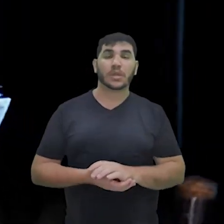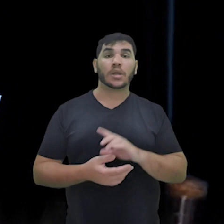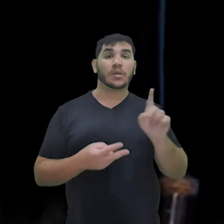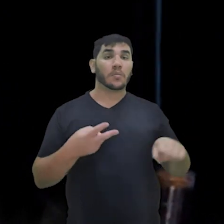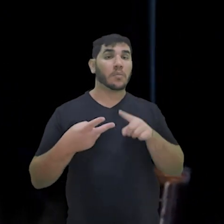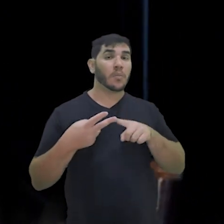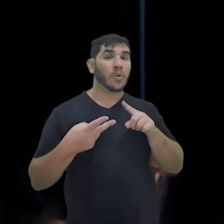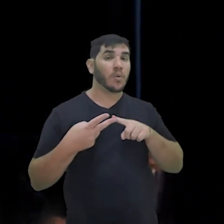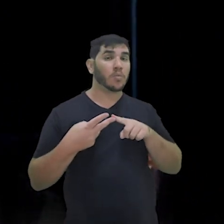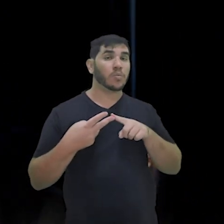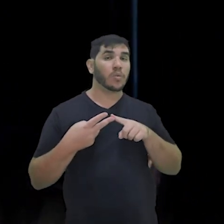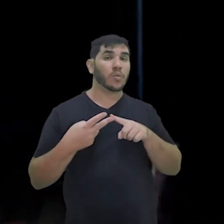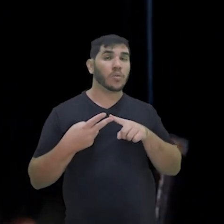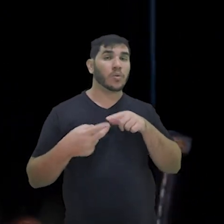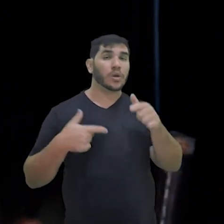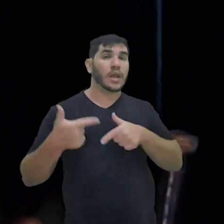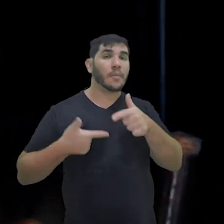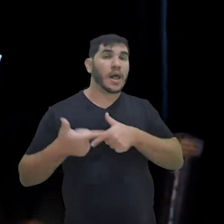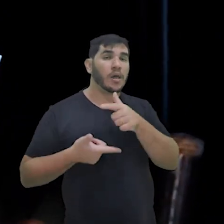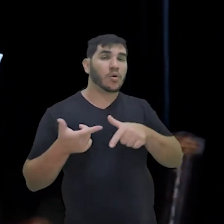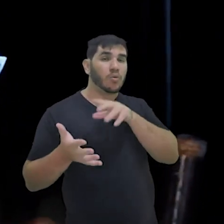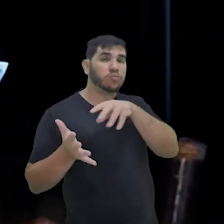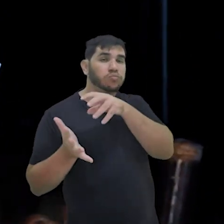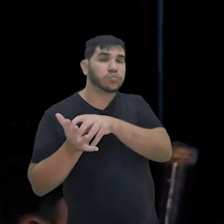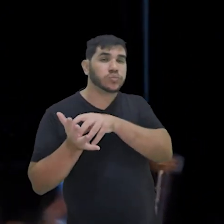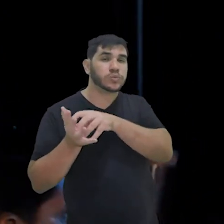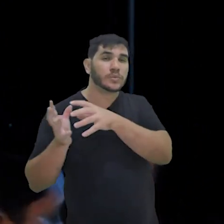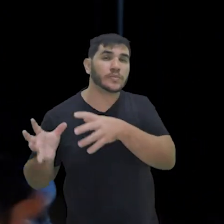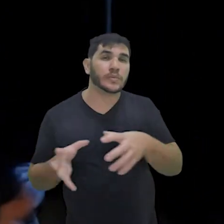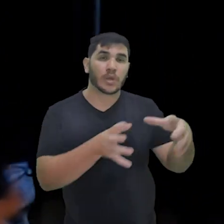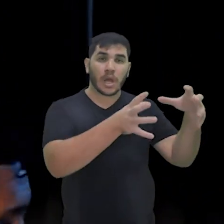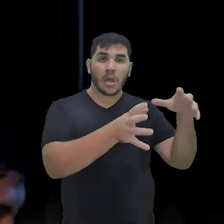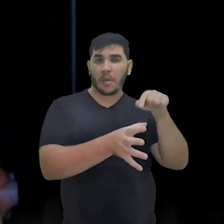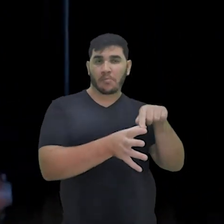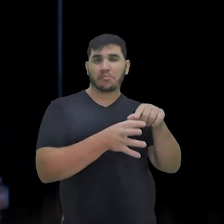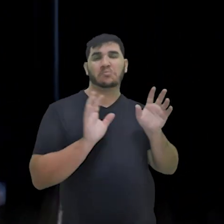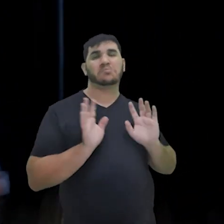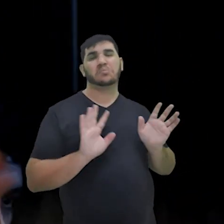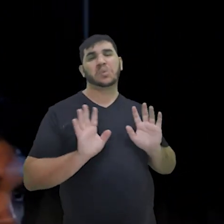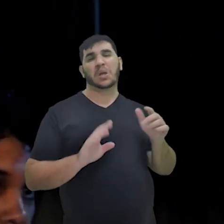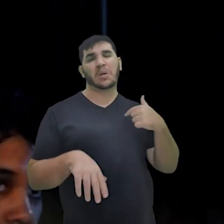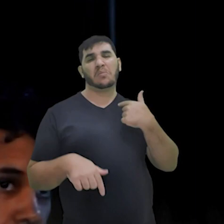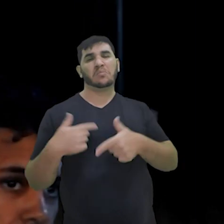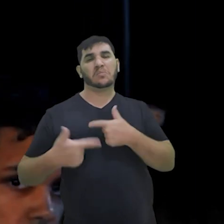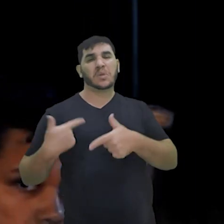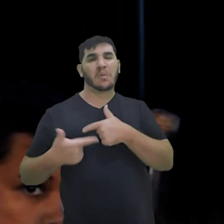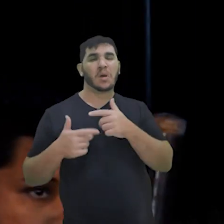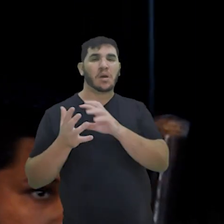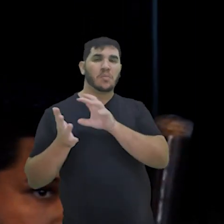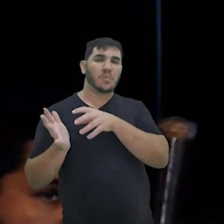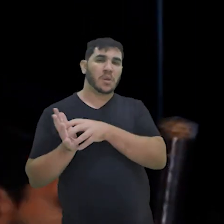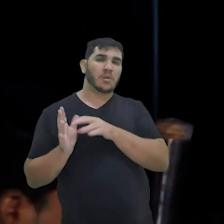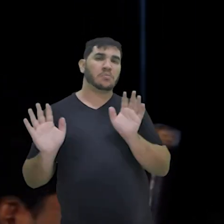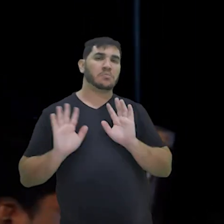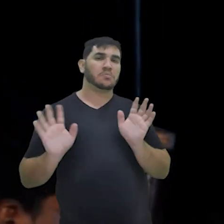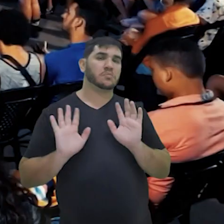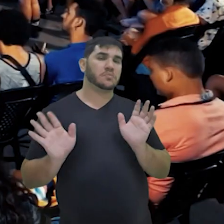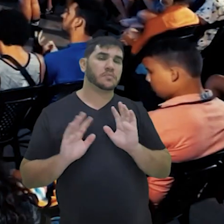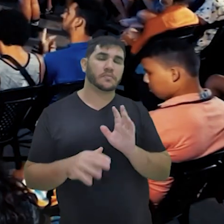Em seguida, levaram alguns operários. Mas não me importei com isso, eu também não era